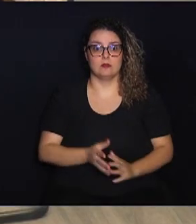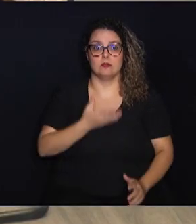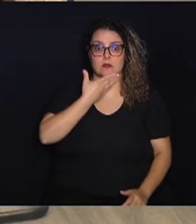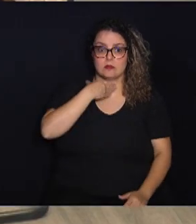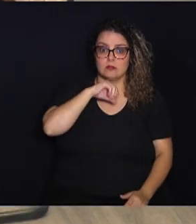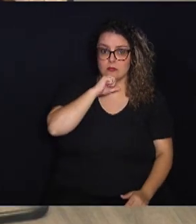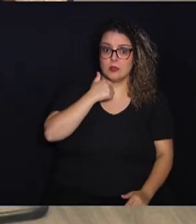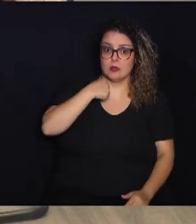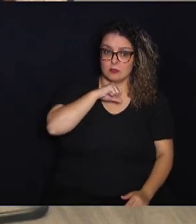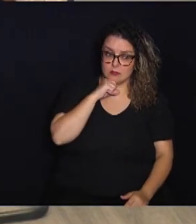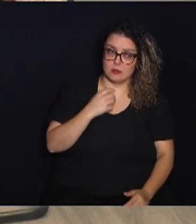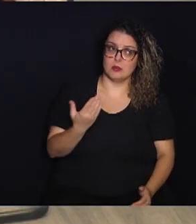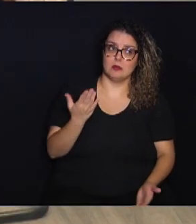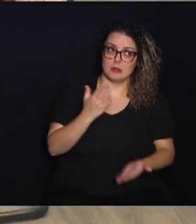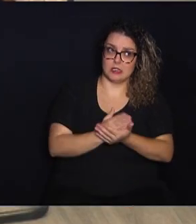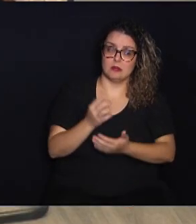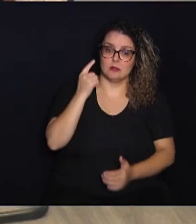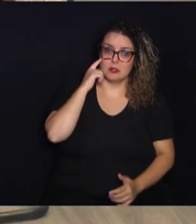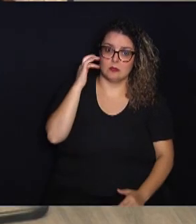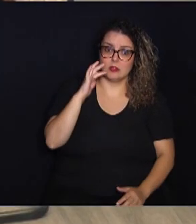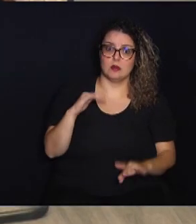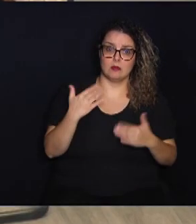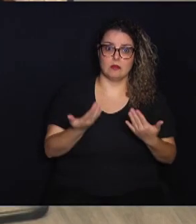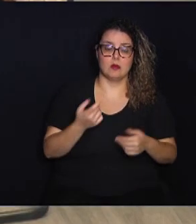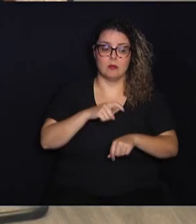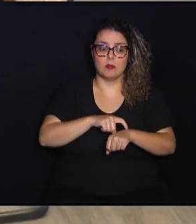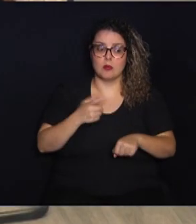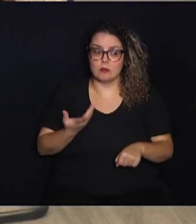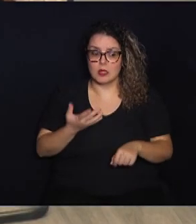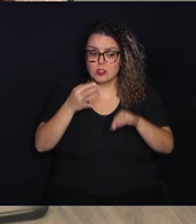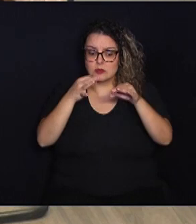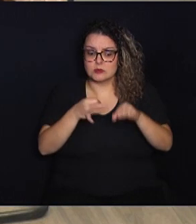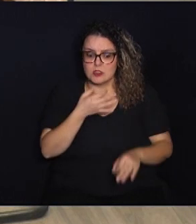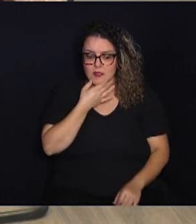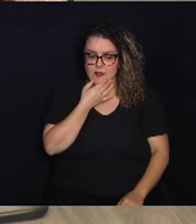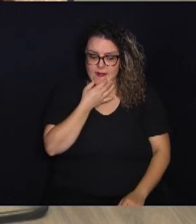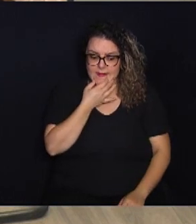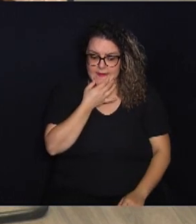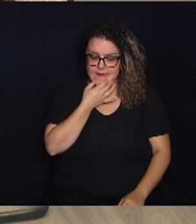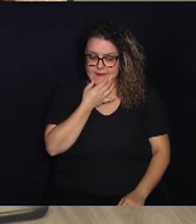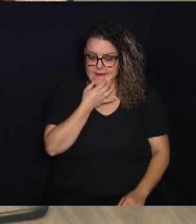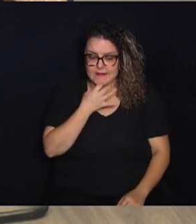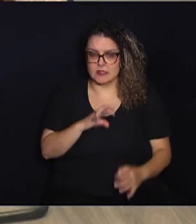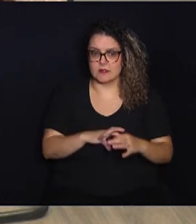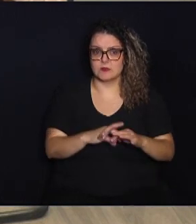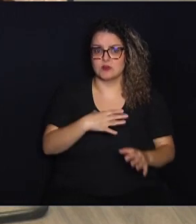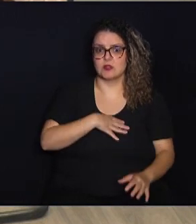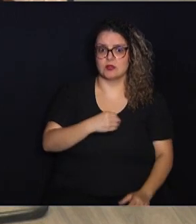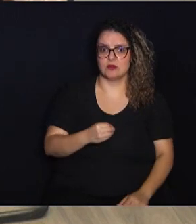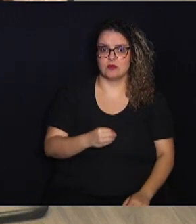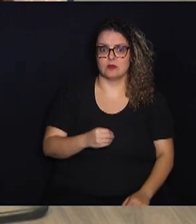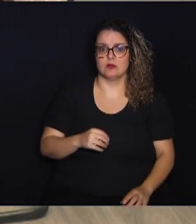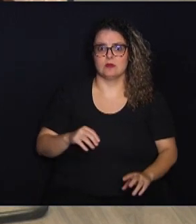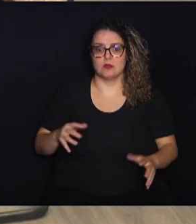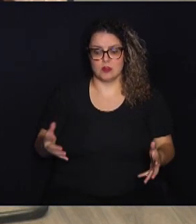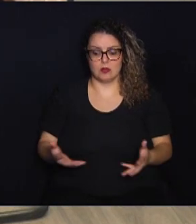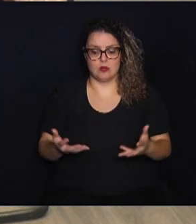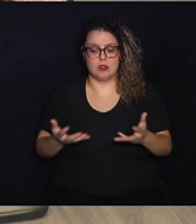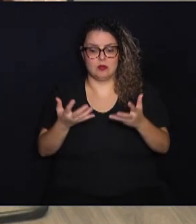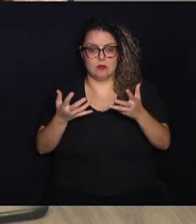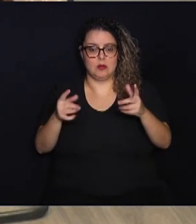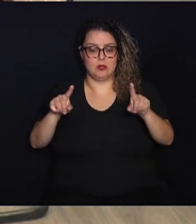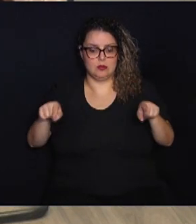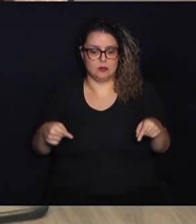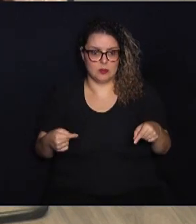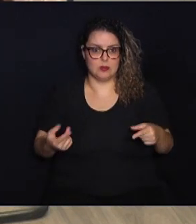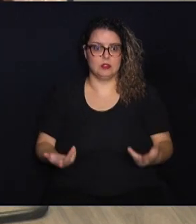pensar, né? Qual que é o momento correto para você deixar que seu filho tenha o estímulo, entre aspas, do